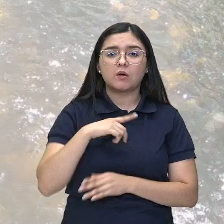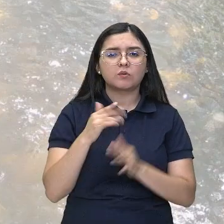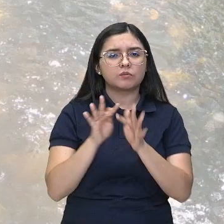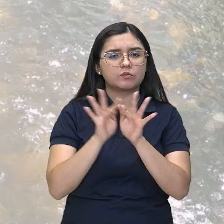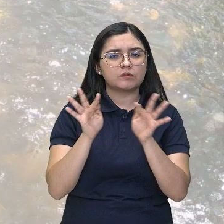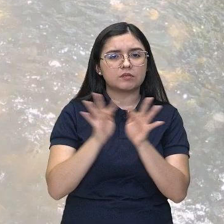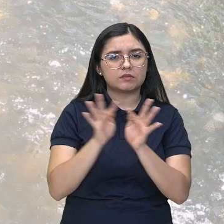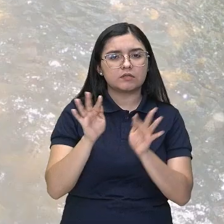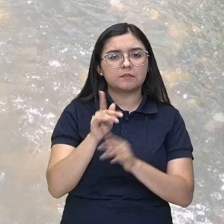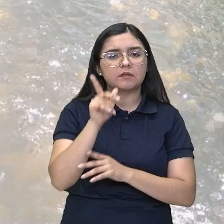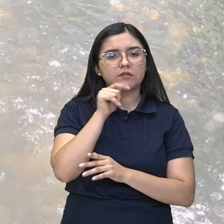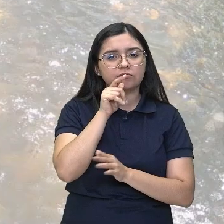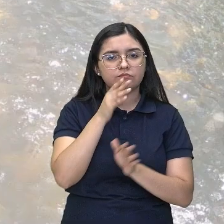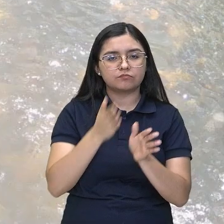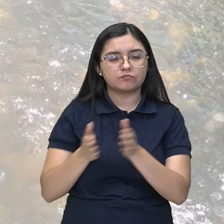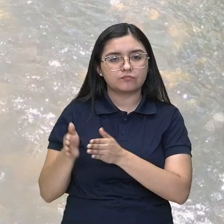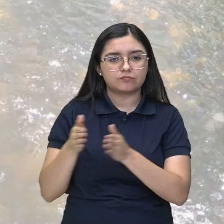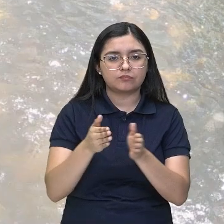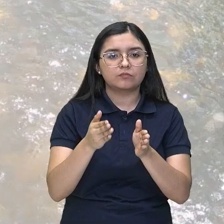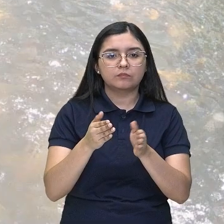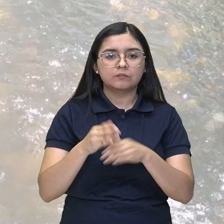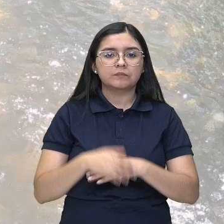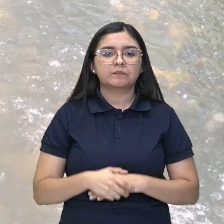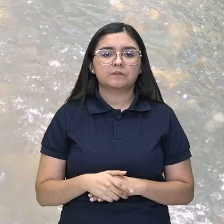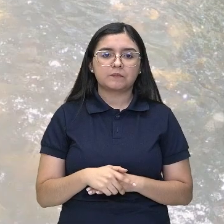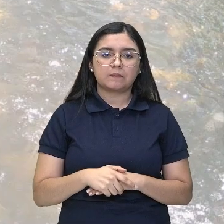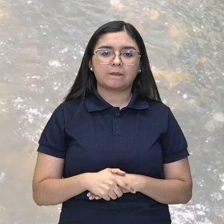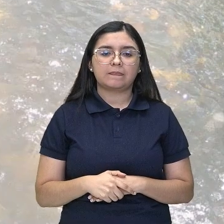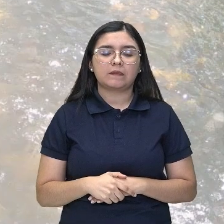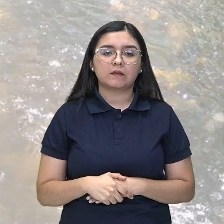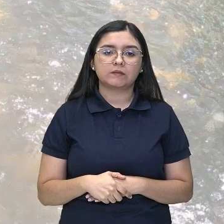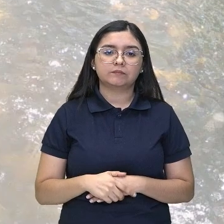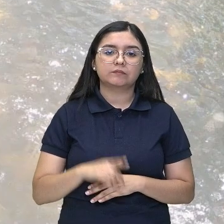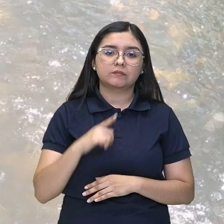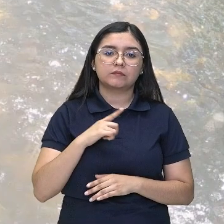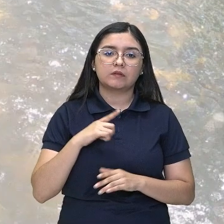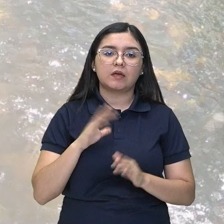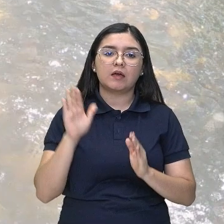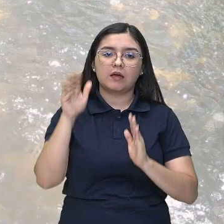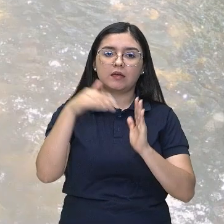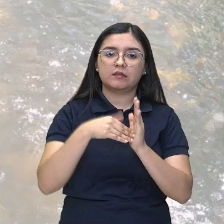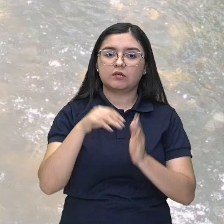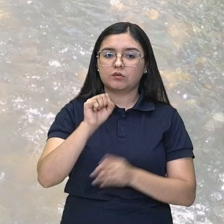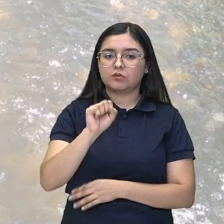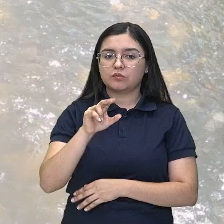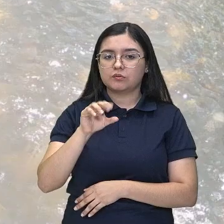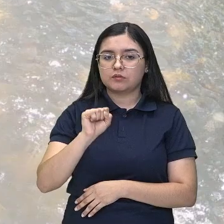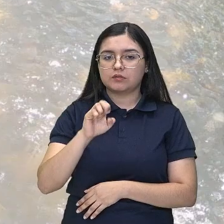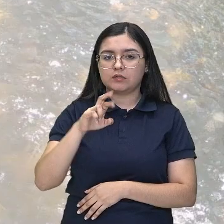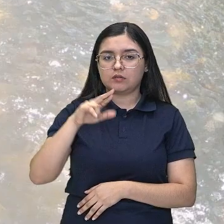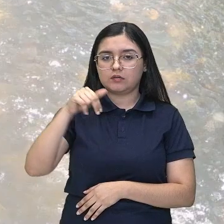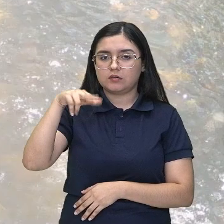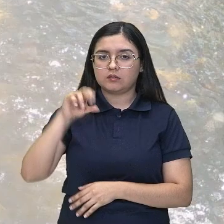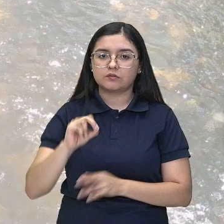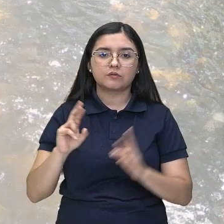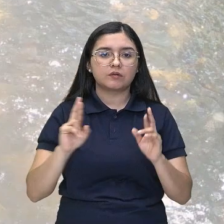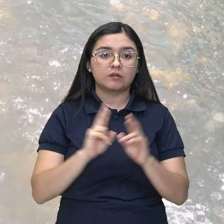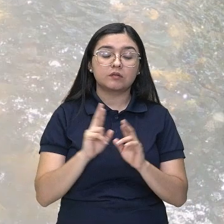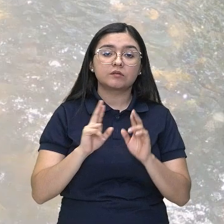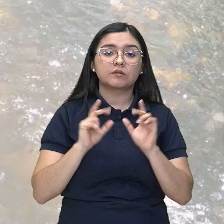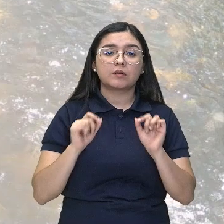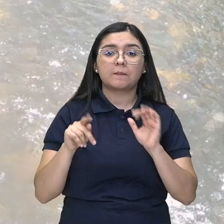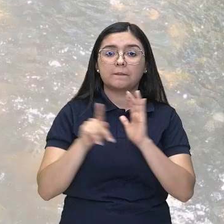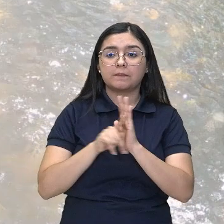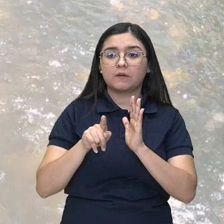altivo e sobranceiro contra os rochedos, curva-se humildemente aos pés do suzerano. São relações aí da